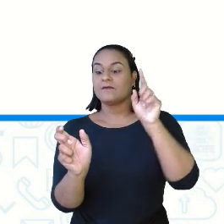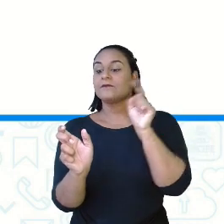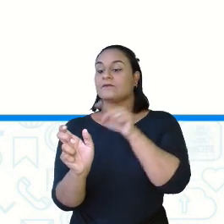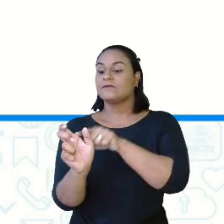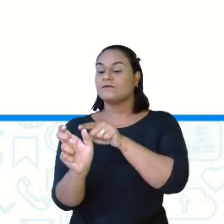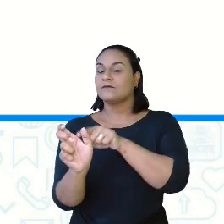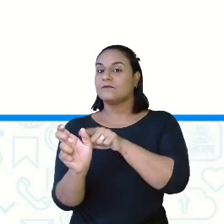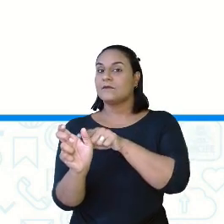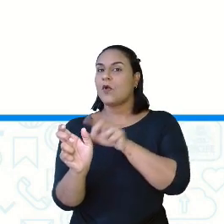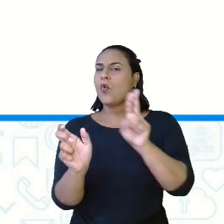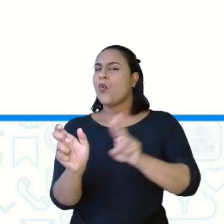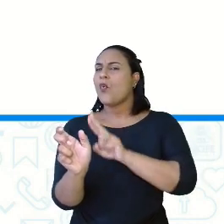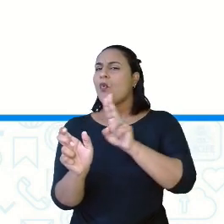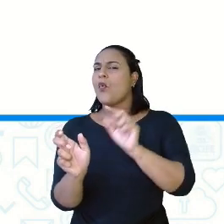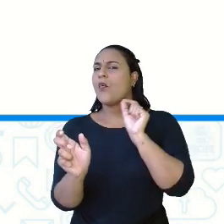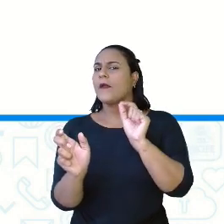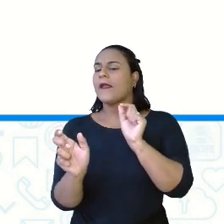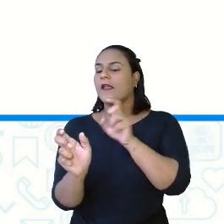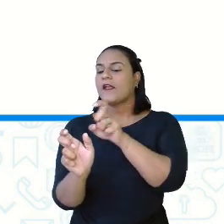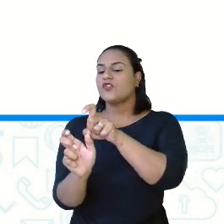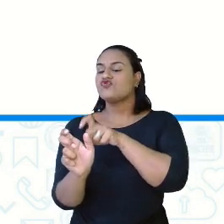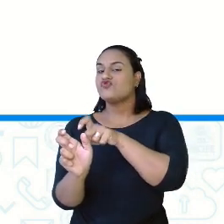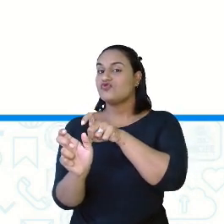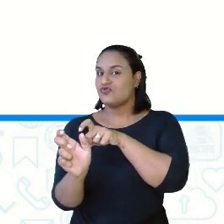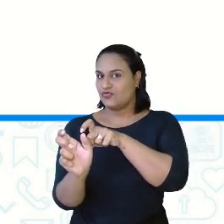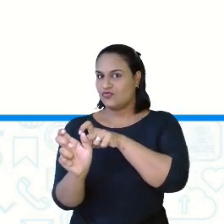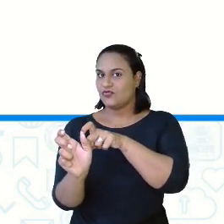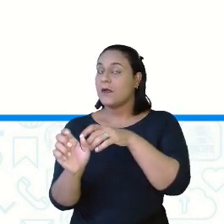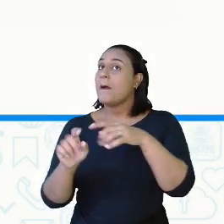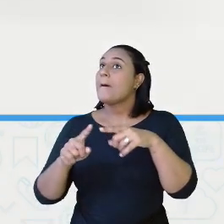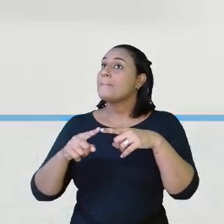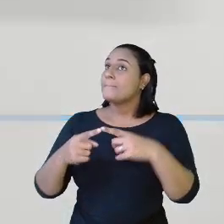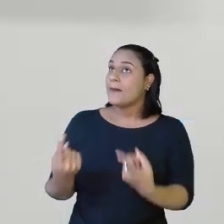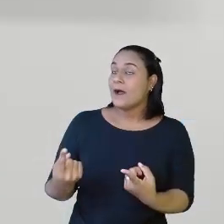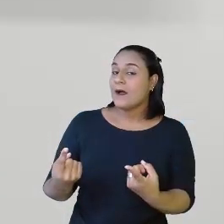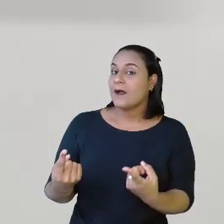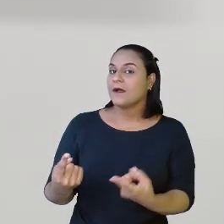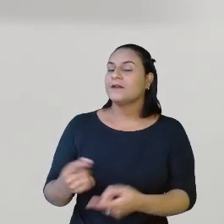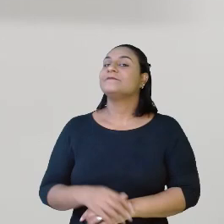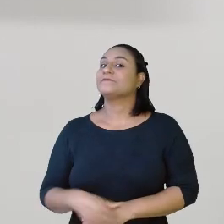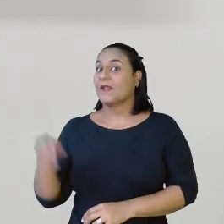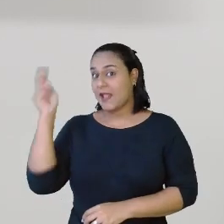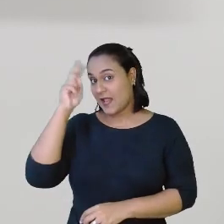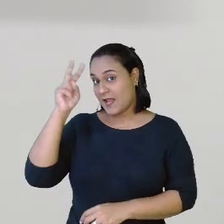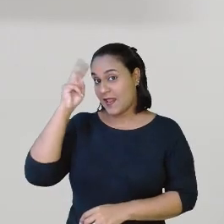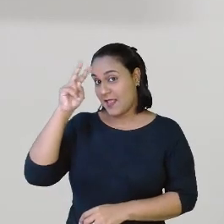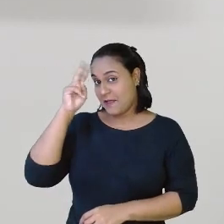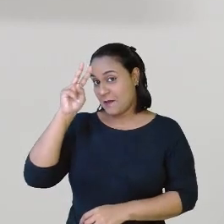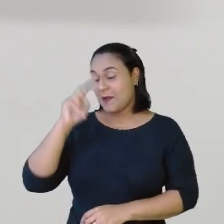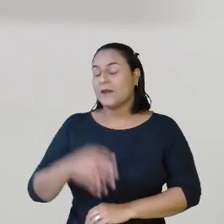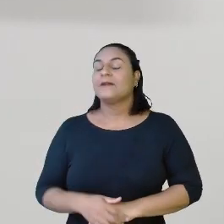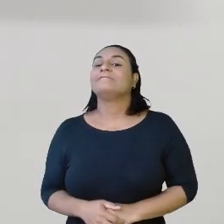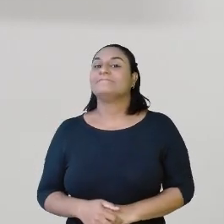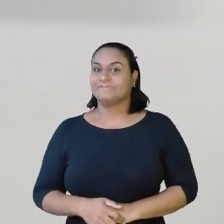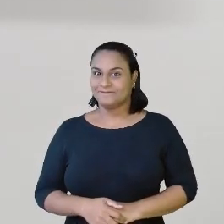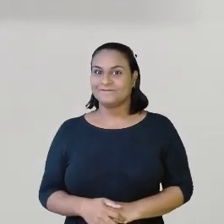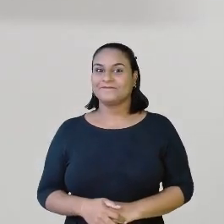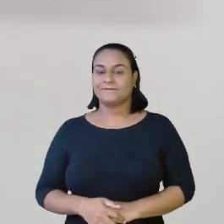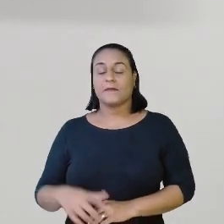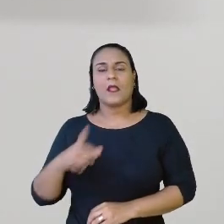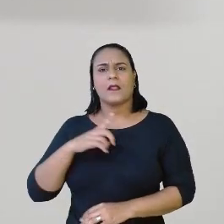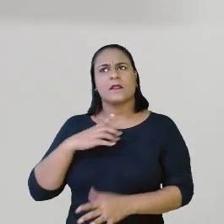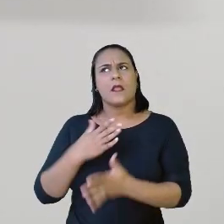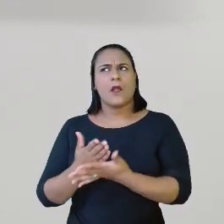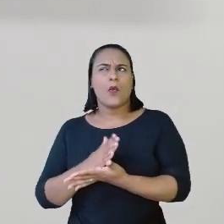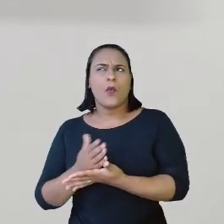o X. Elas são grafadas com X. Mas, lembra das nossas exceções? Pois é, existem